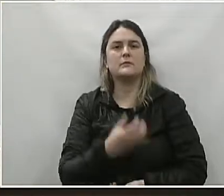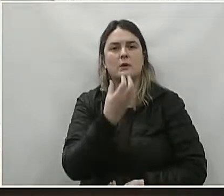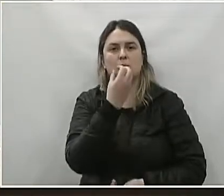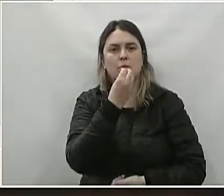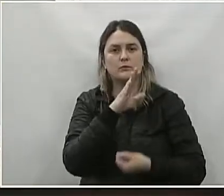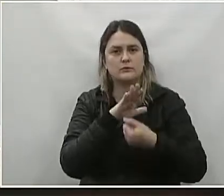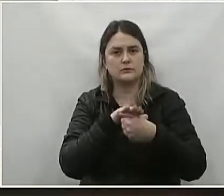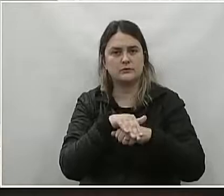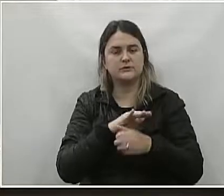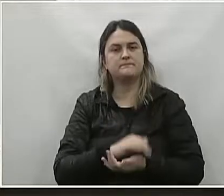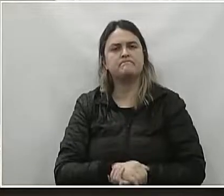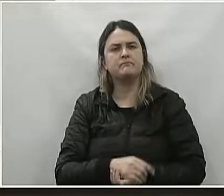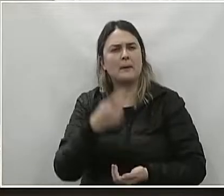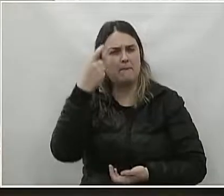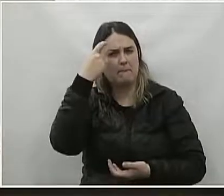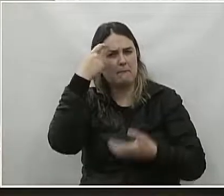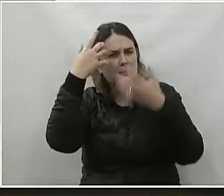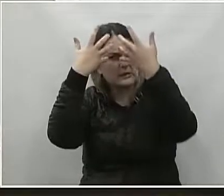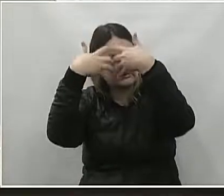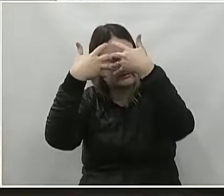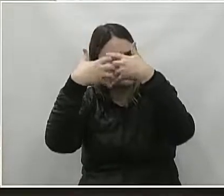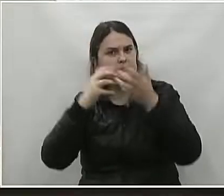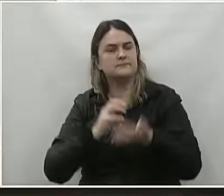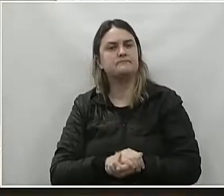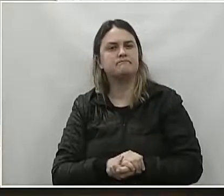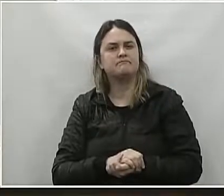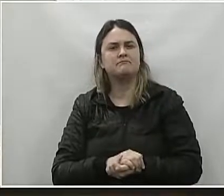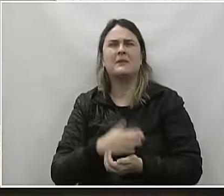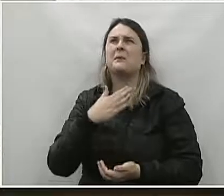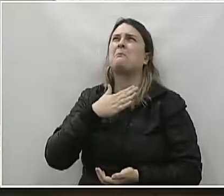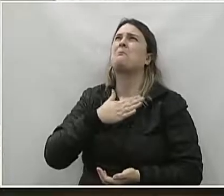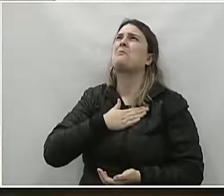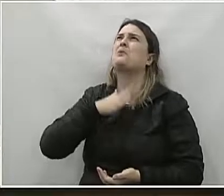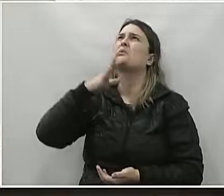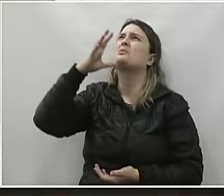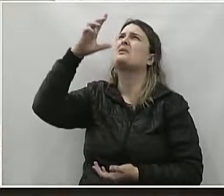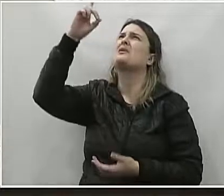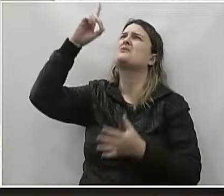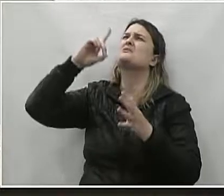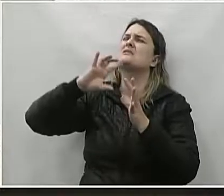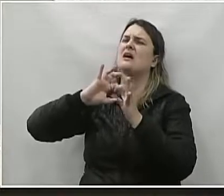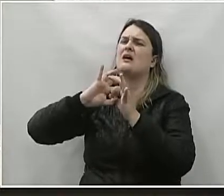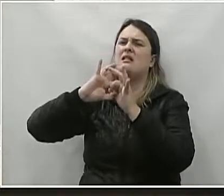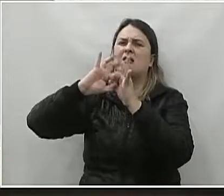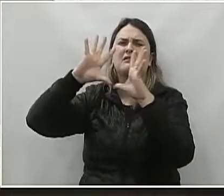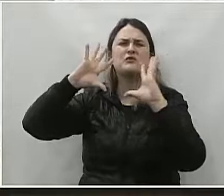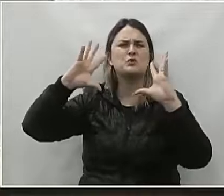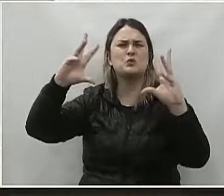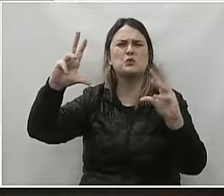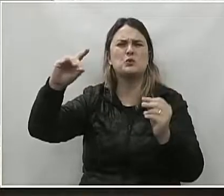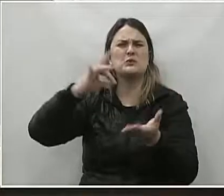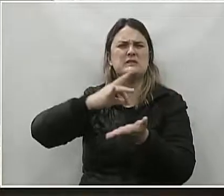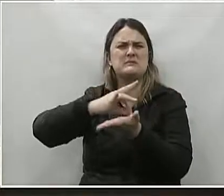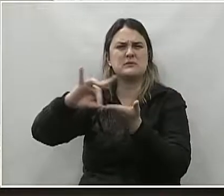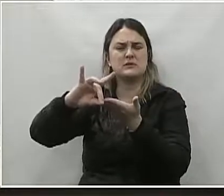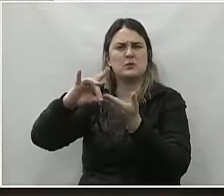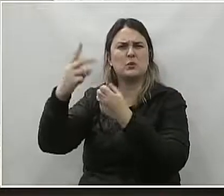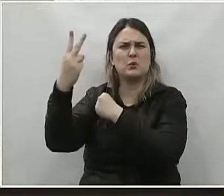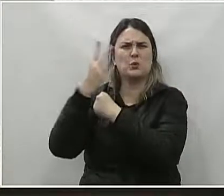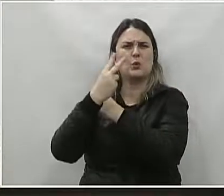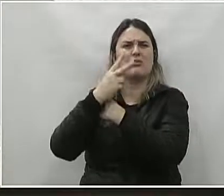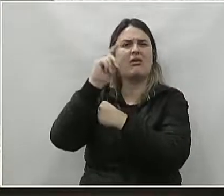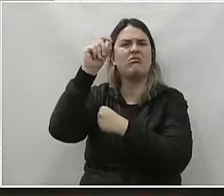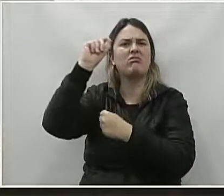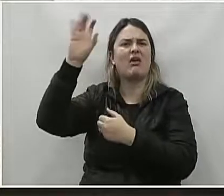Boa noite. Para refletir. Ó meu Deus, livra-me dos meus inimigos, protege-me daqueles que me